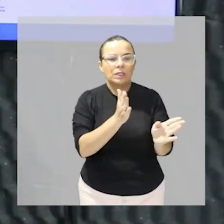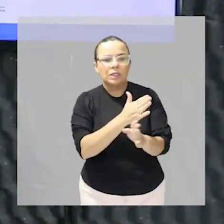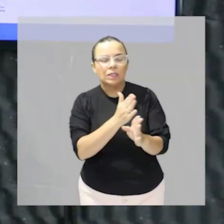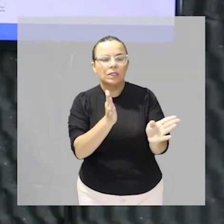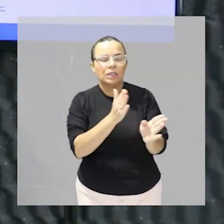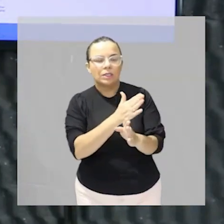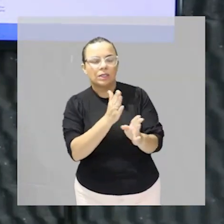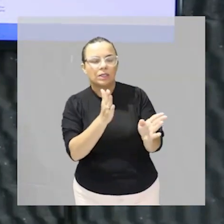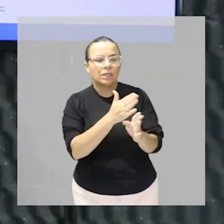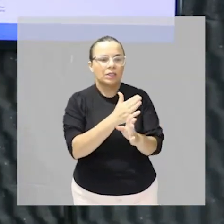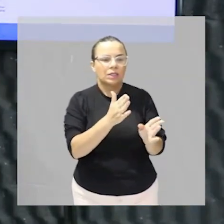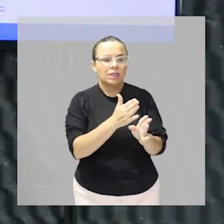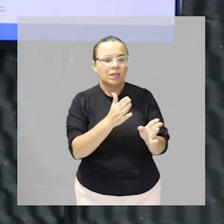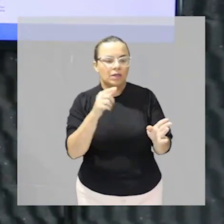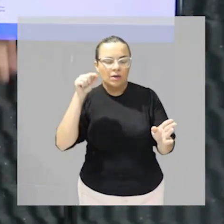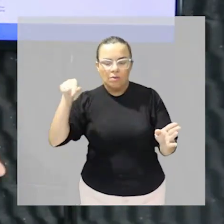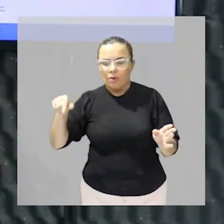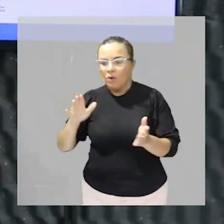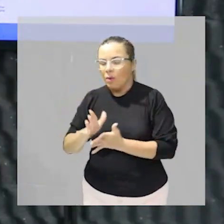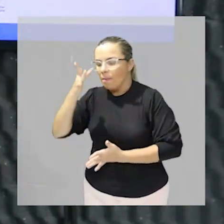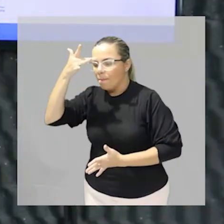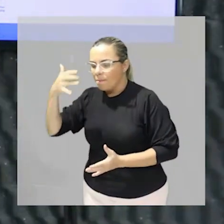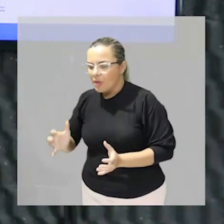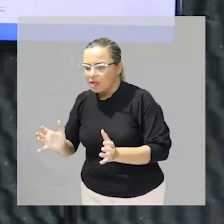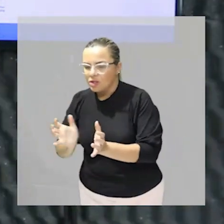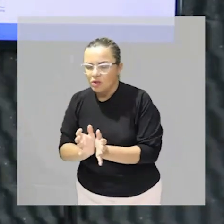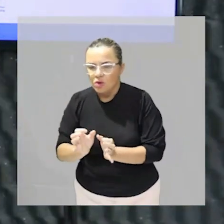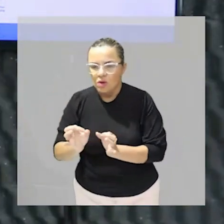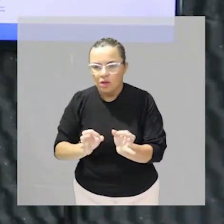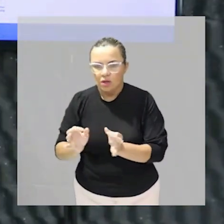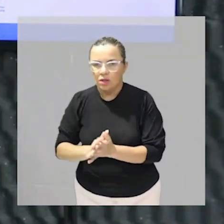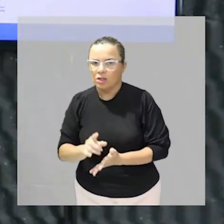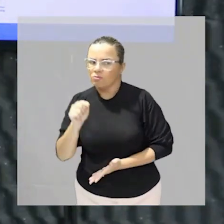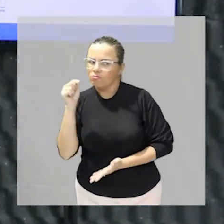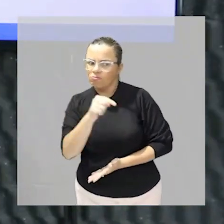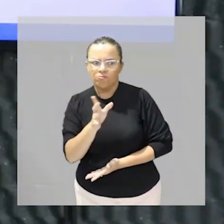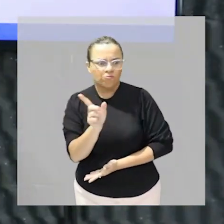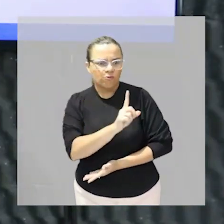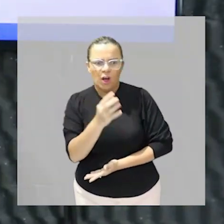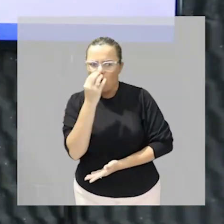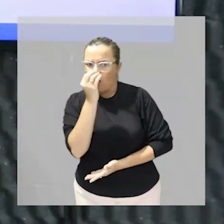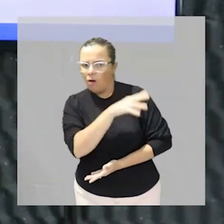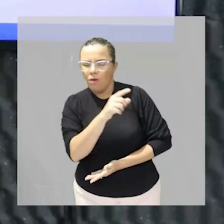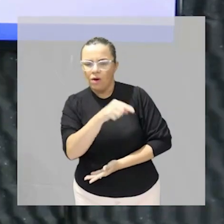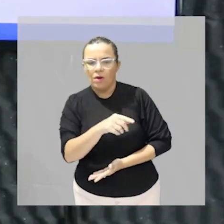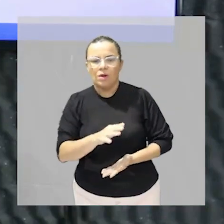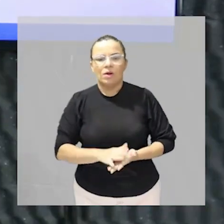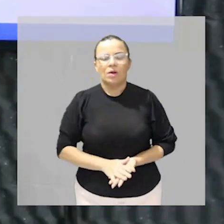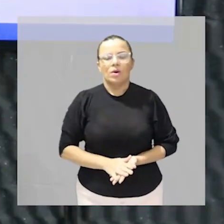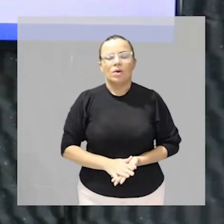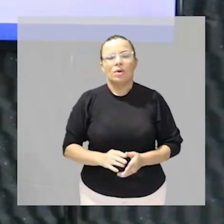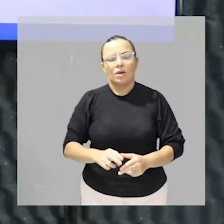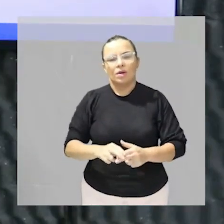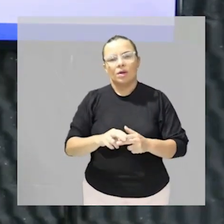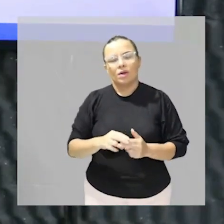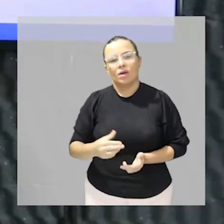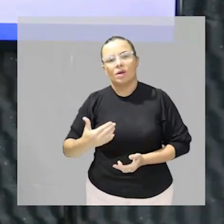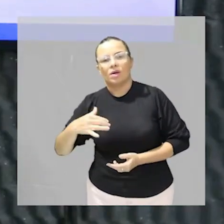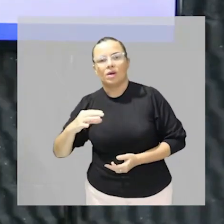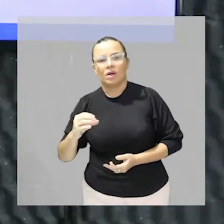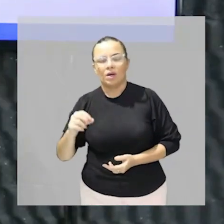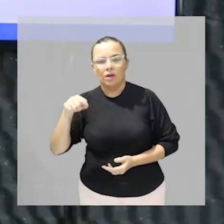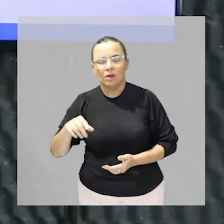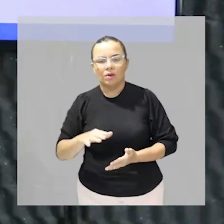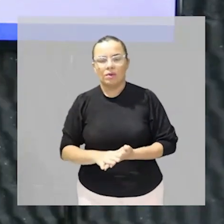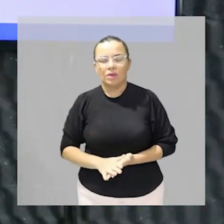aristocráticos. Tibério foi assassinado. Caio acabou cometendo, basicamente, suicídio. Olha só, aí lá vem o